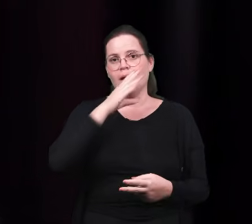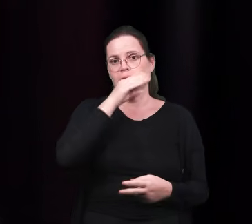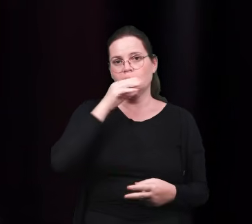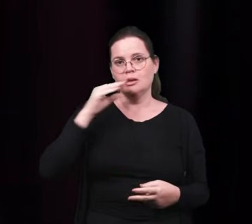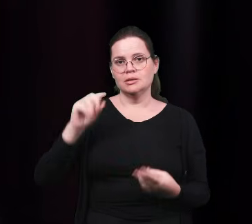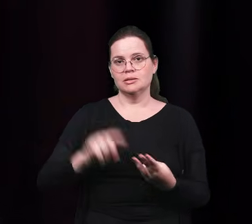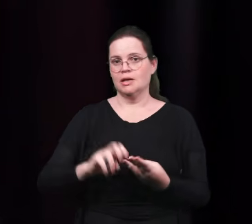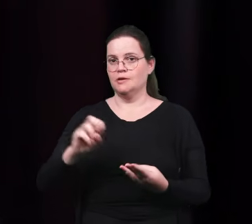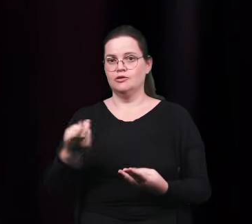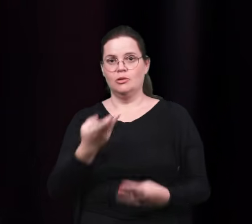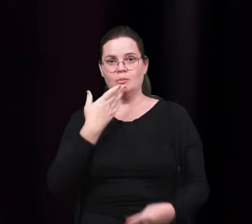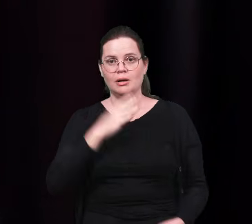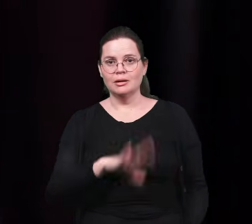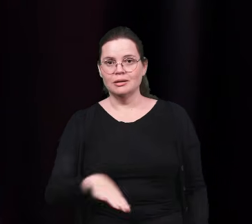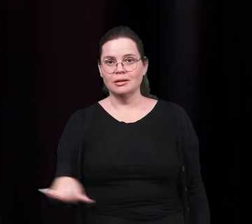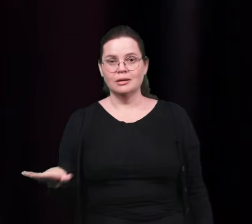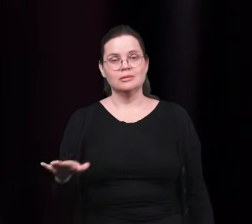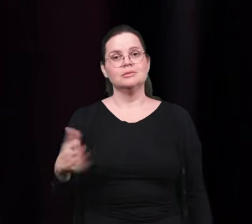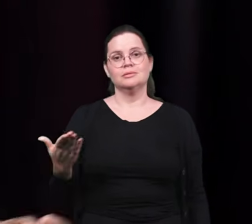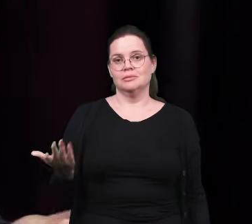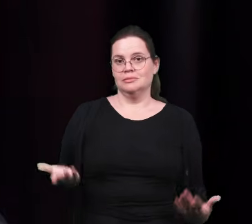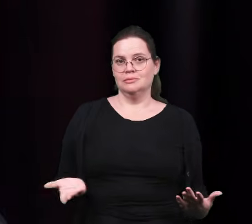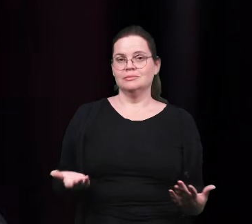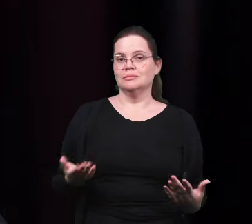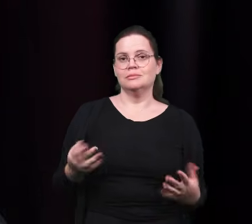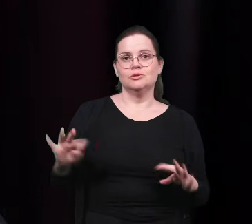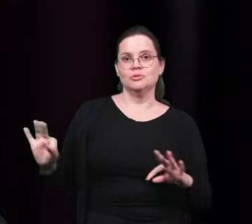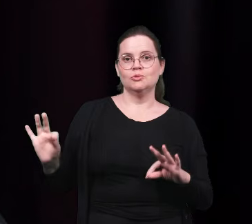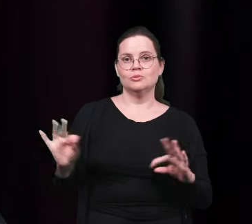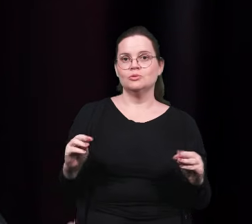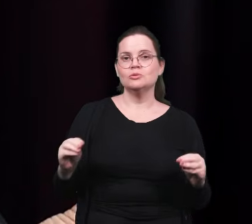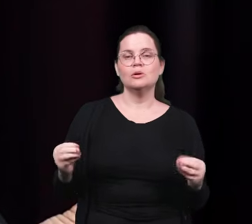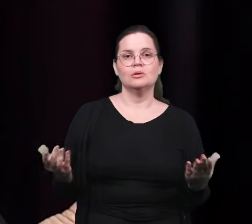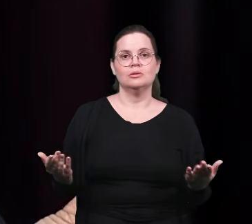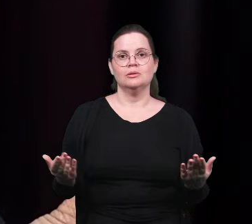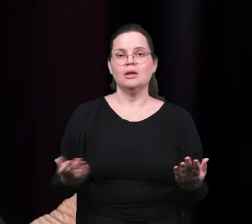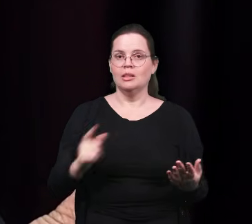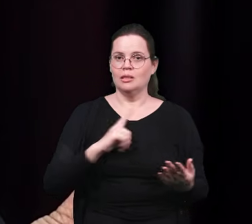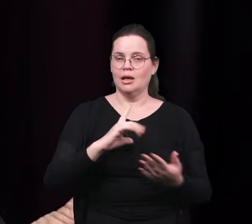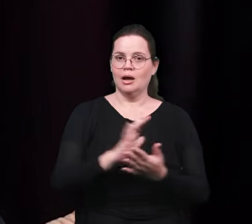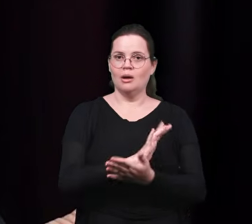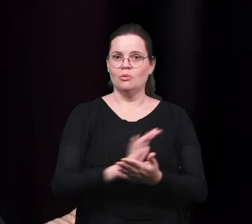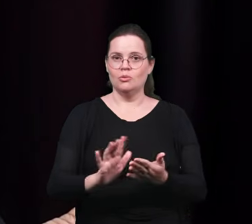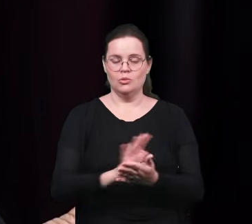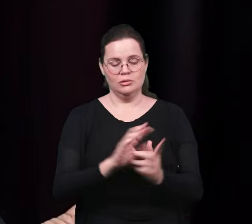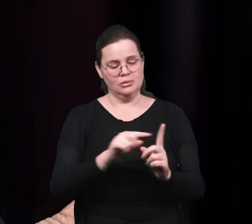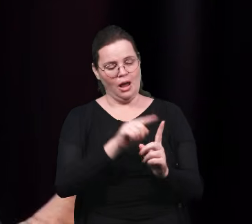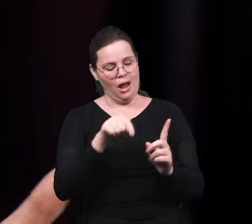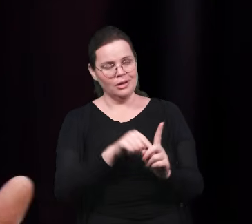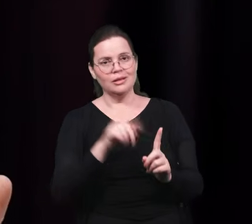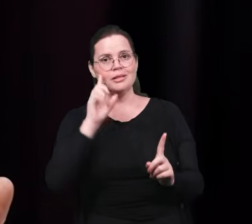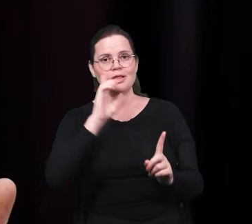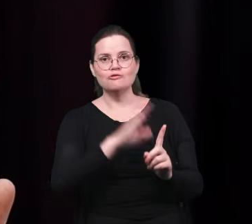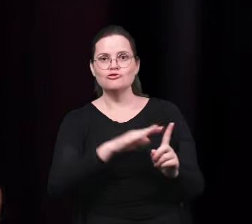adolescente, uma criança. A Bíblia diz que muitos são chamados, né? Ainda no ventre da mãe, escolhidos,